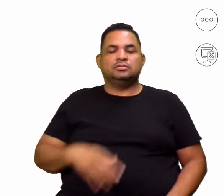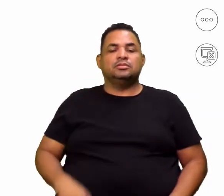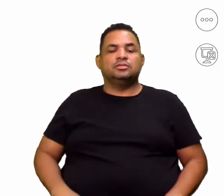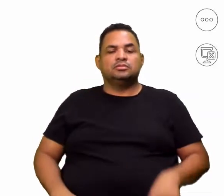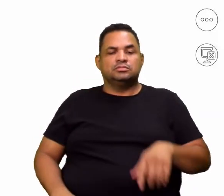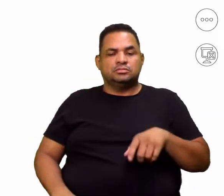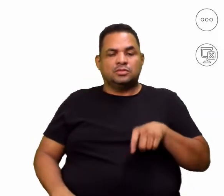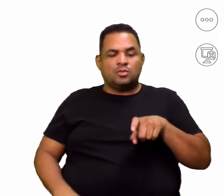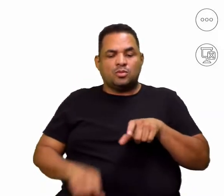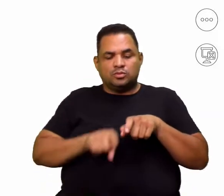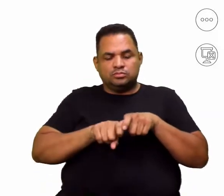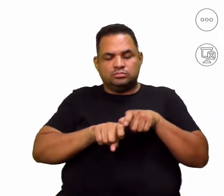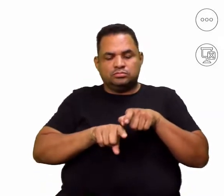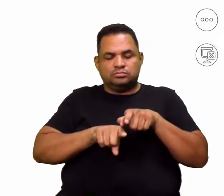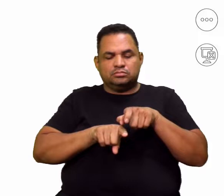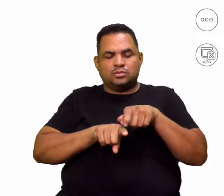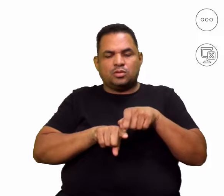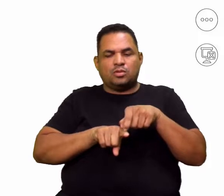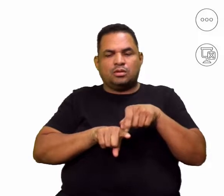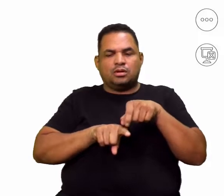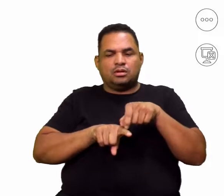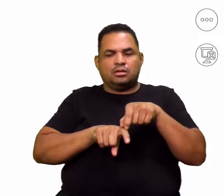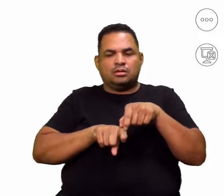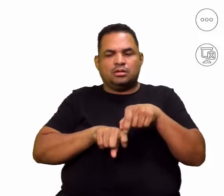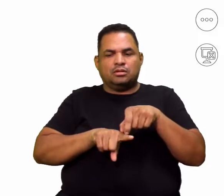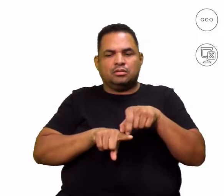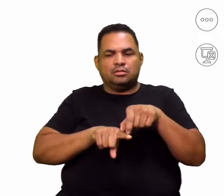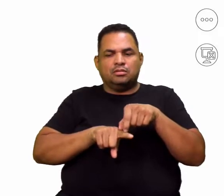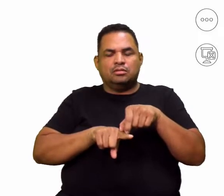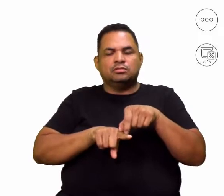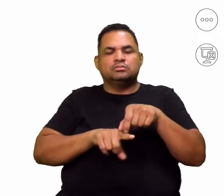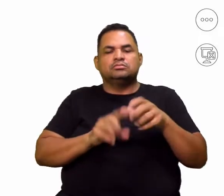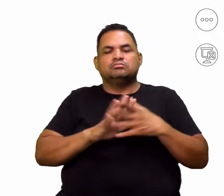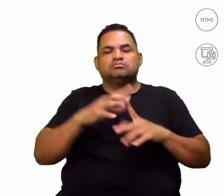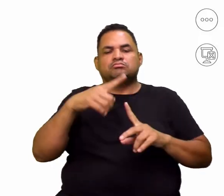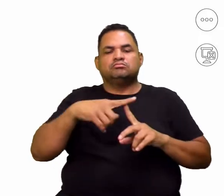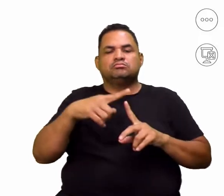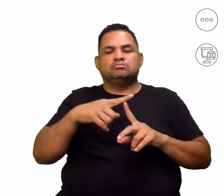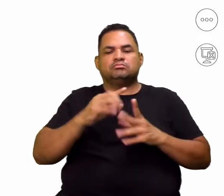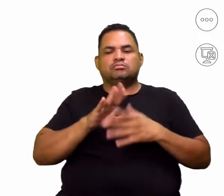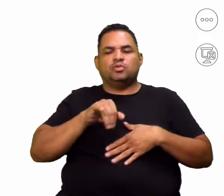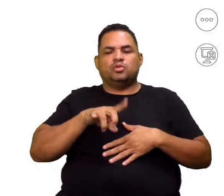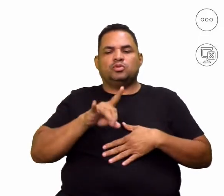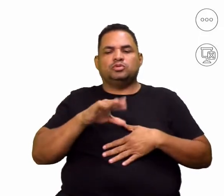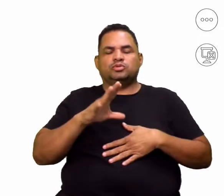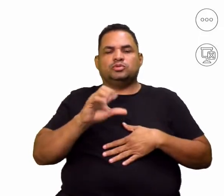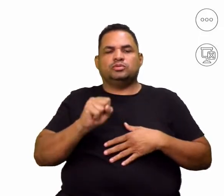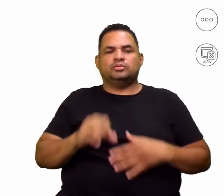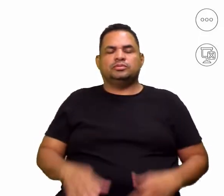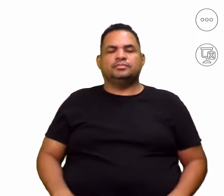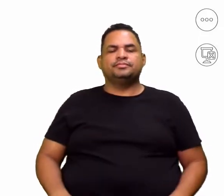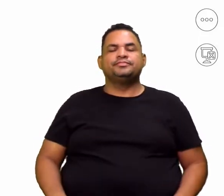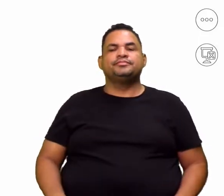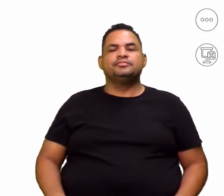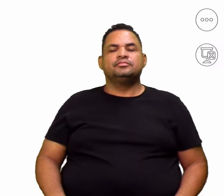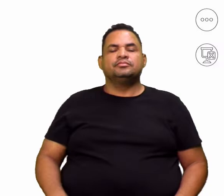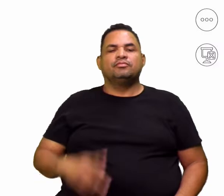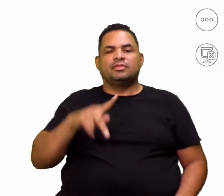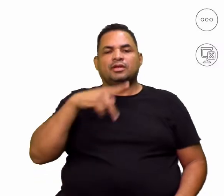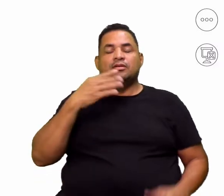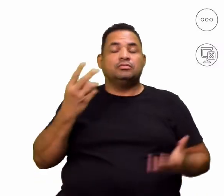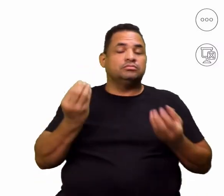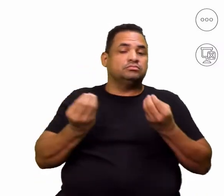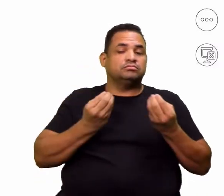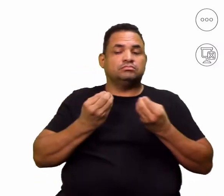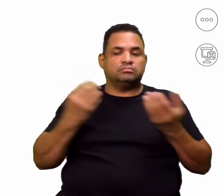o caracol, que é um tipo de molusco. Tudo bem? Vamos então falar como é que